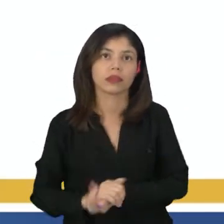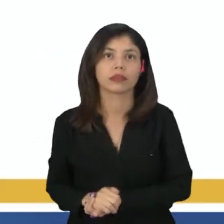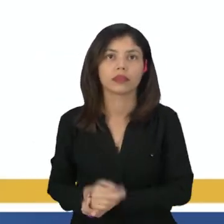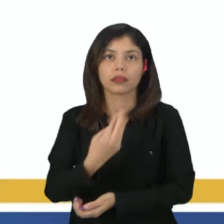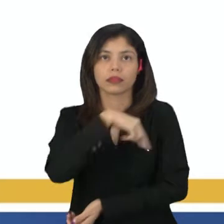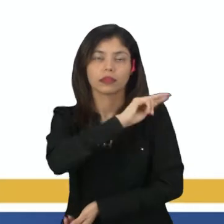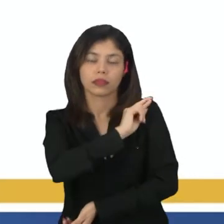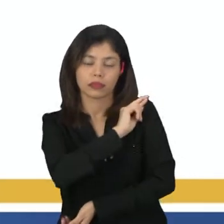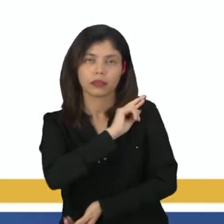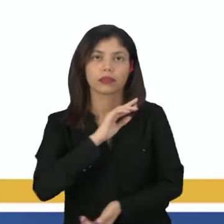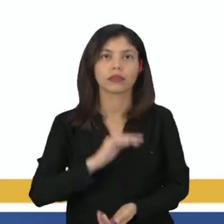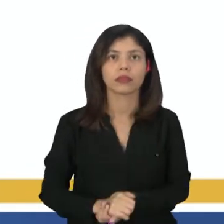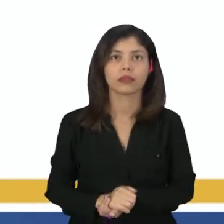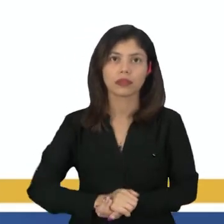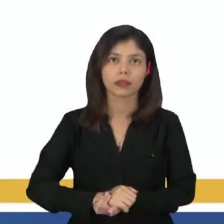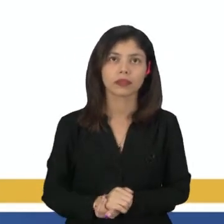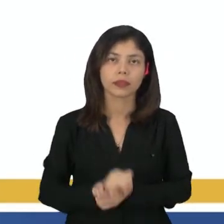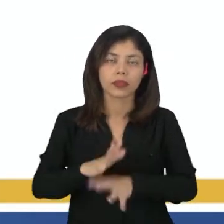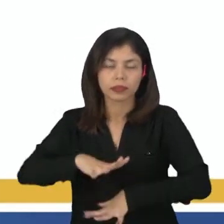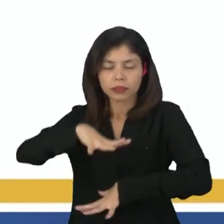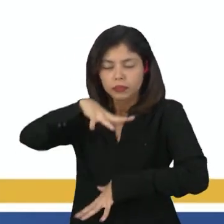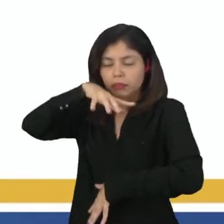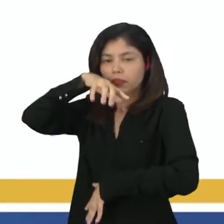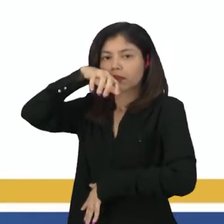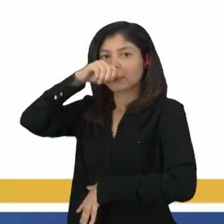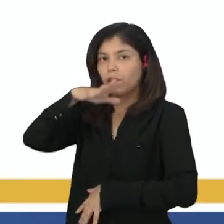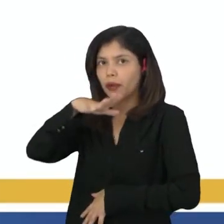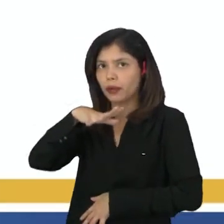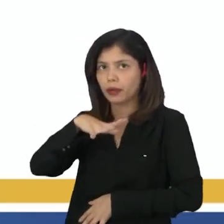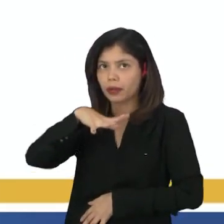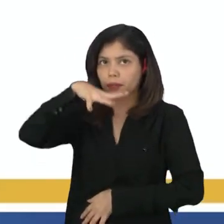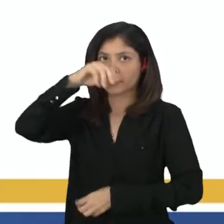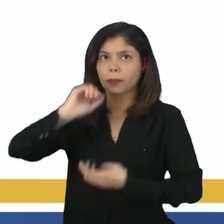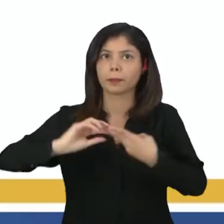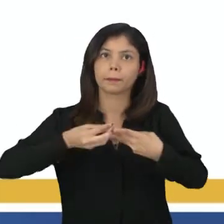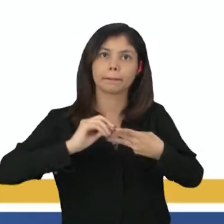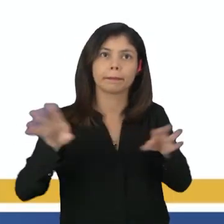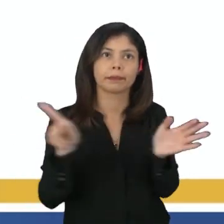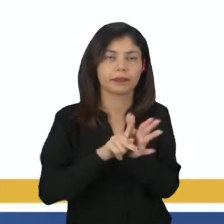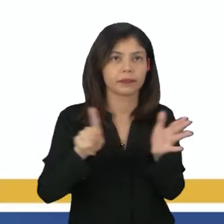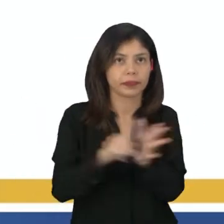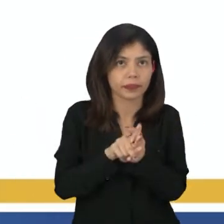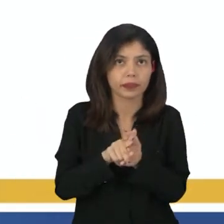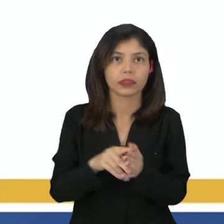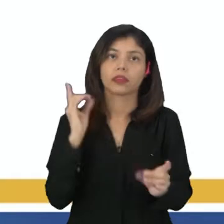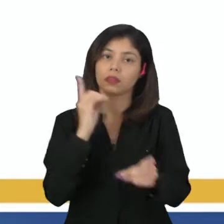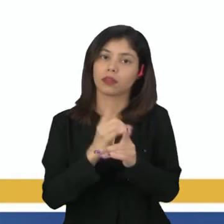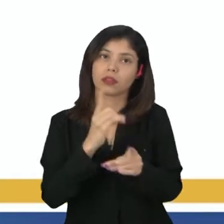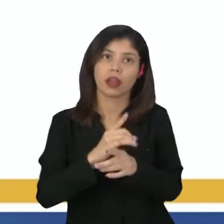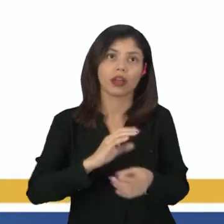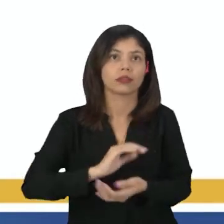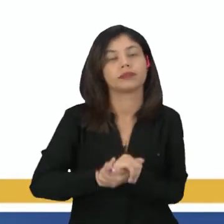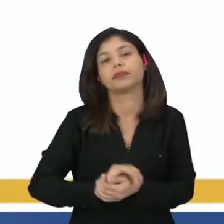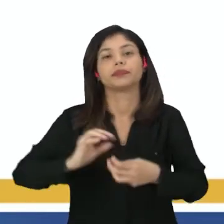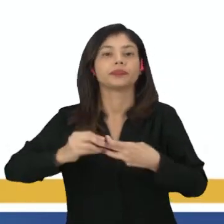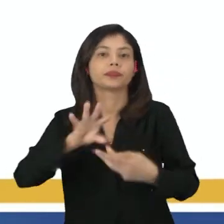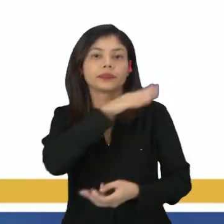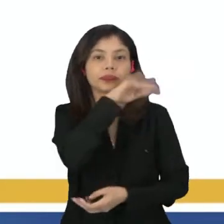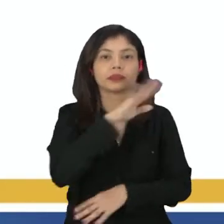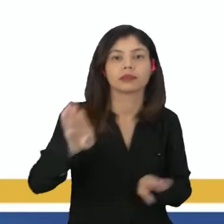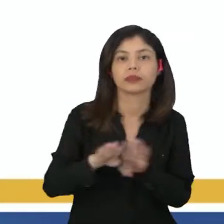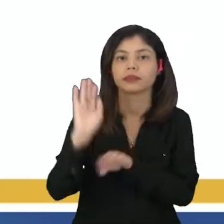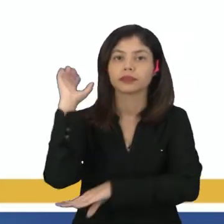informação: a mitocôndria ela é responsável pela respiração celular e pode ser encontrada em células de animais